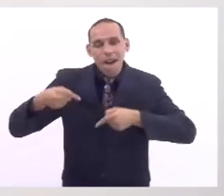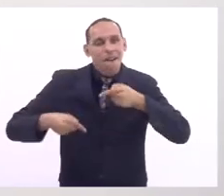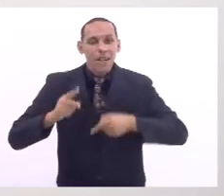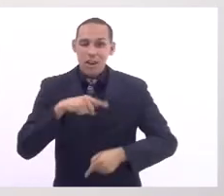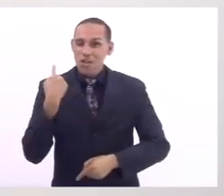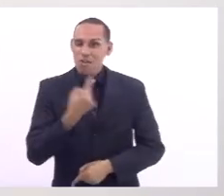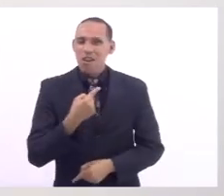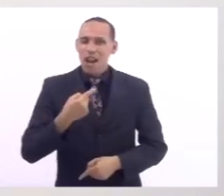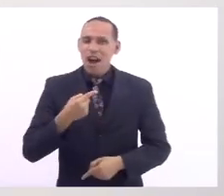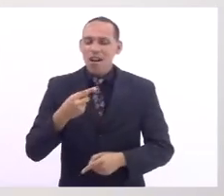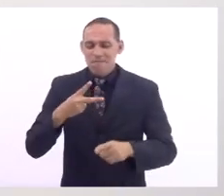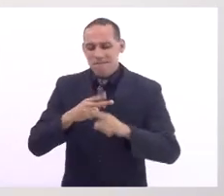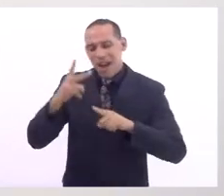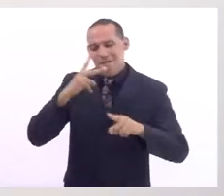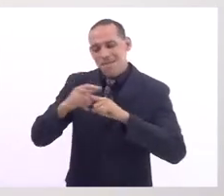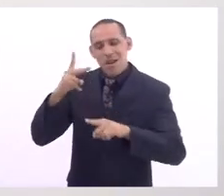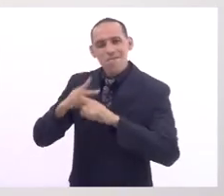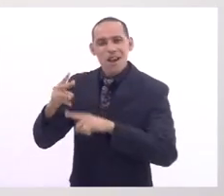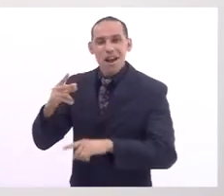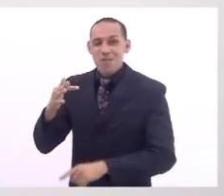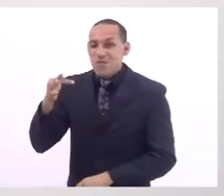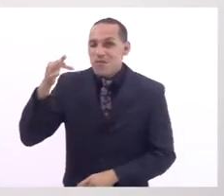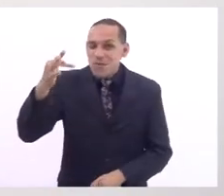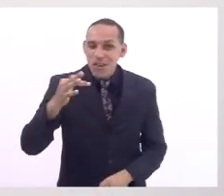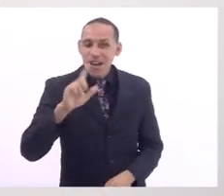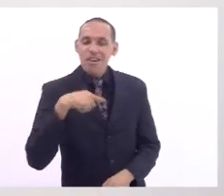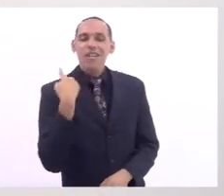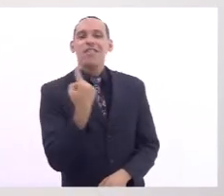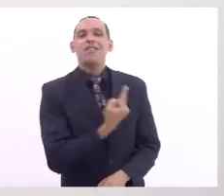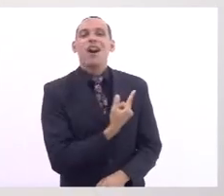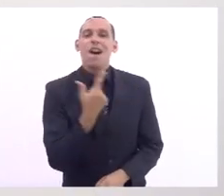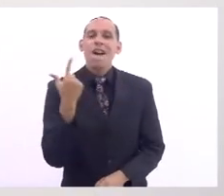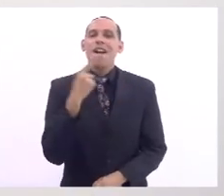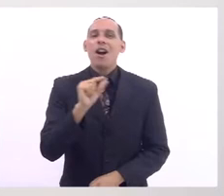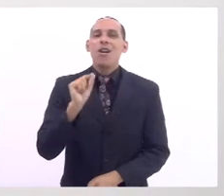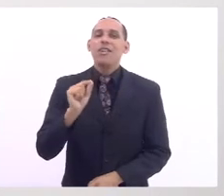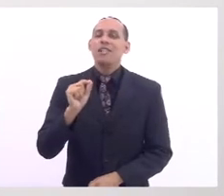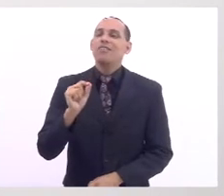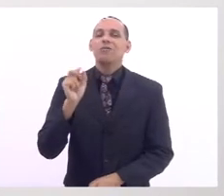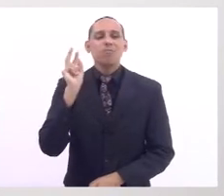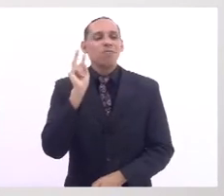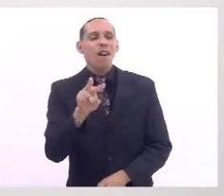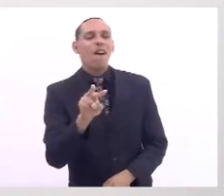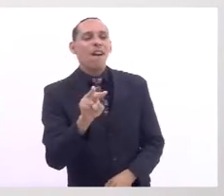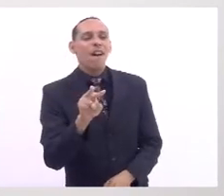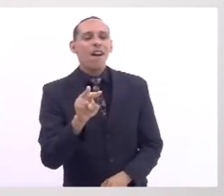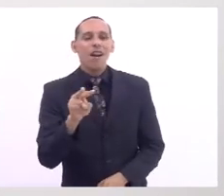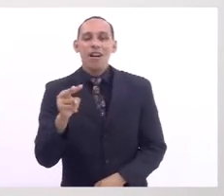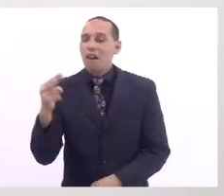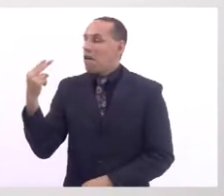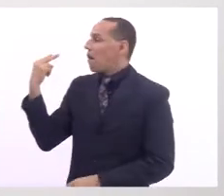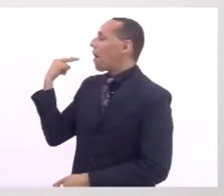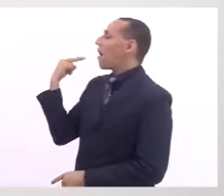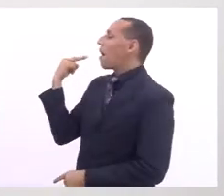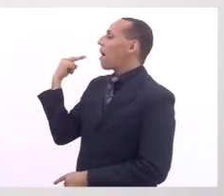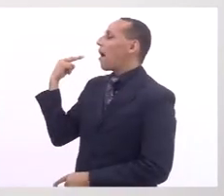serão vencidos e que um dia a gente vai poder olhar para frente dizer e olhar para o passado e dizer que bom chegamos